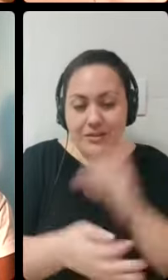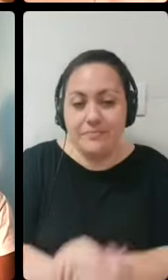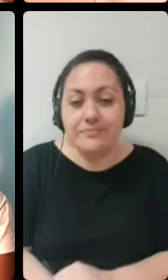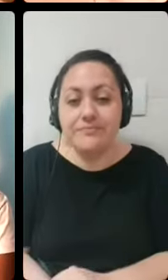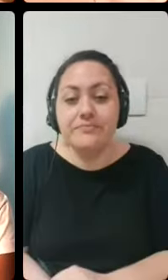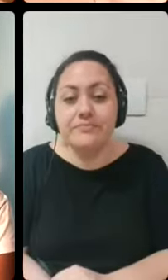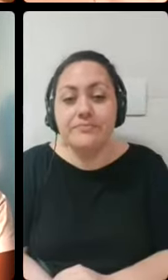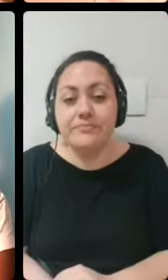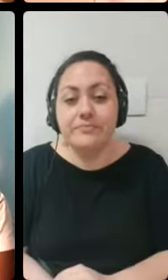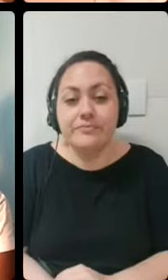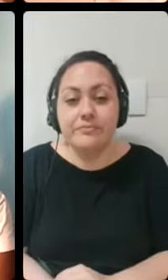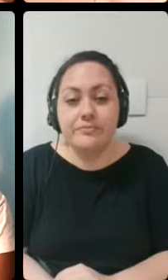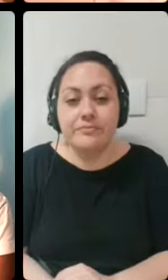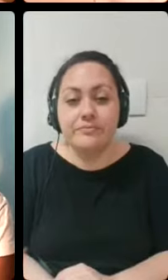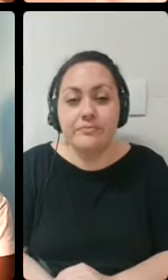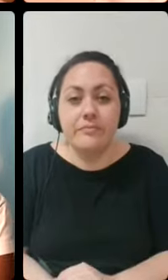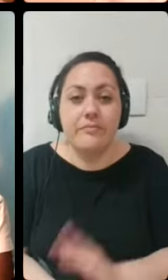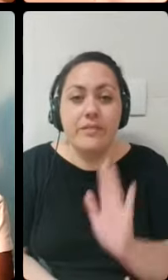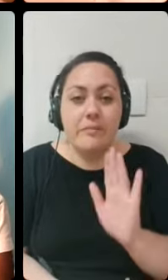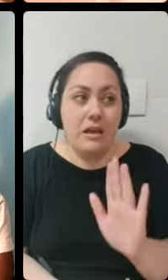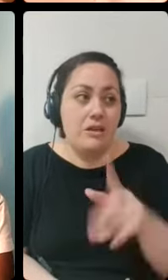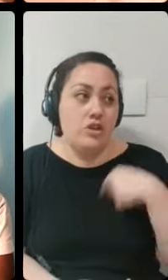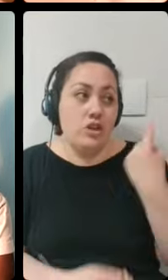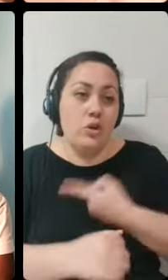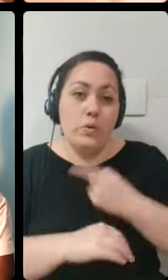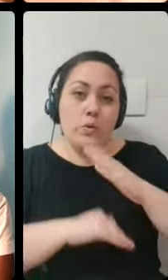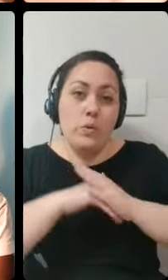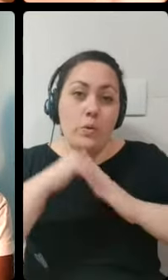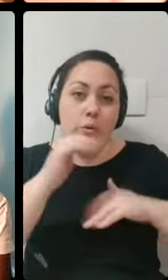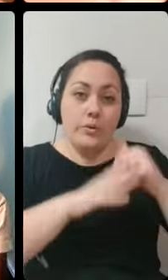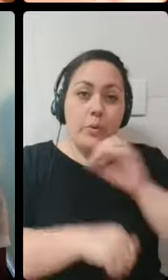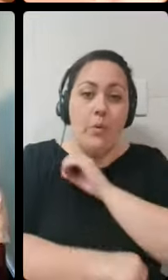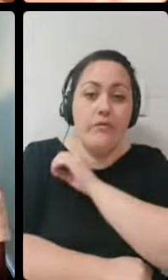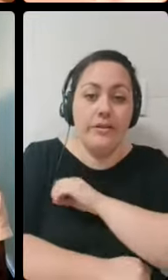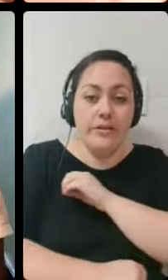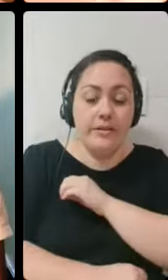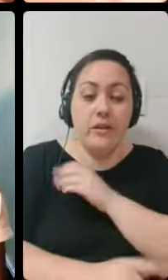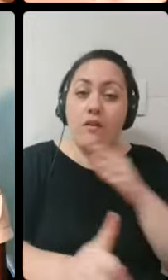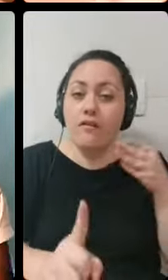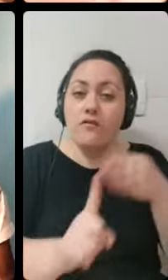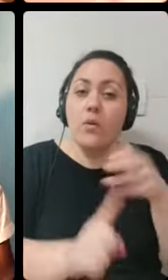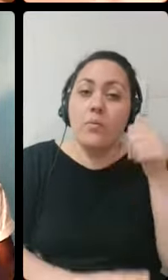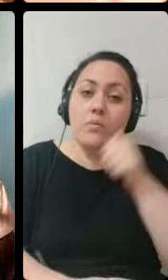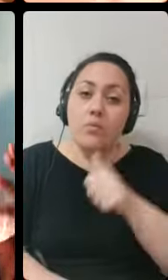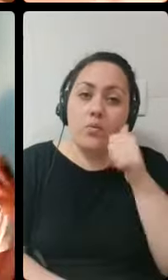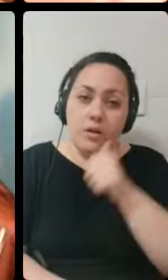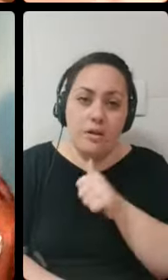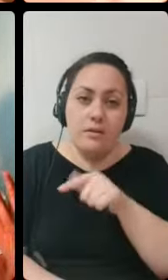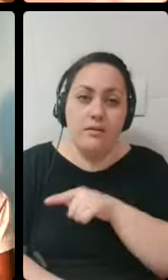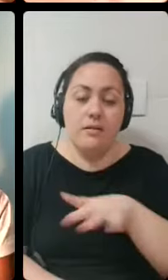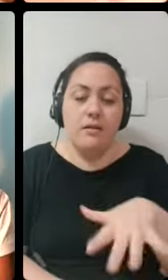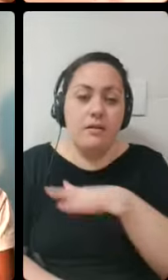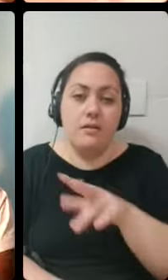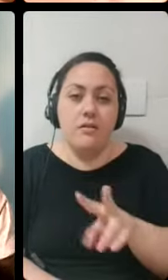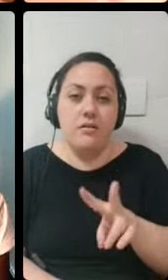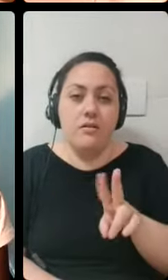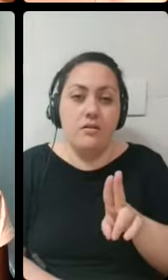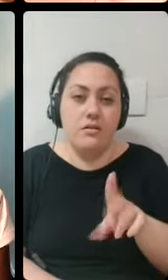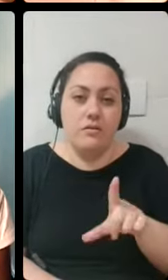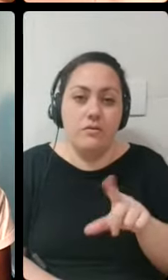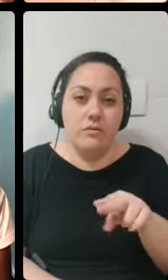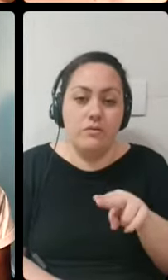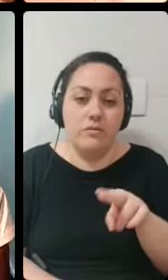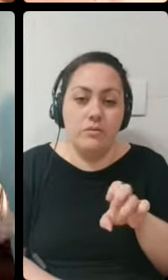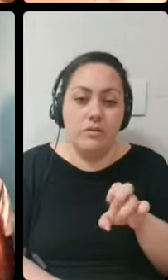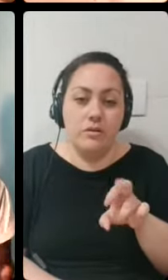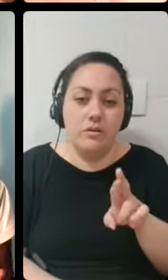construiu também, né, uma oficina para mulheres em situação de vulnerabilidade social. Mas aí a gente queria chamar essas mulheres para essa